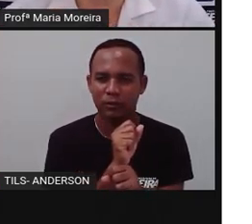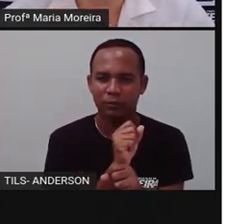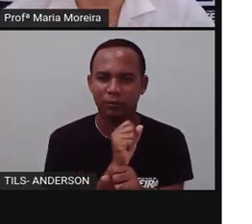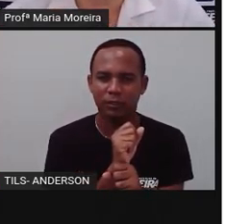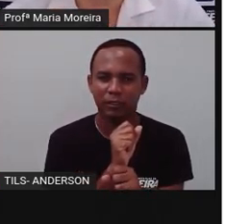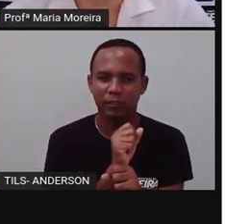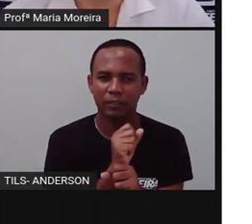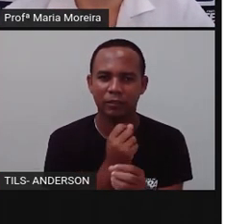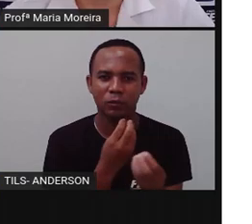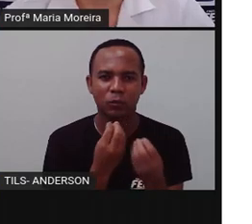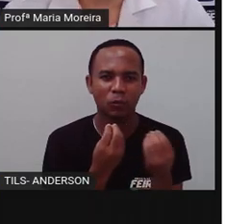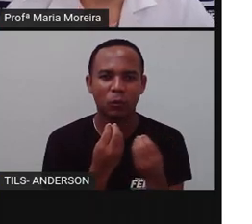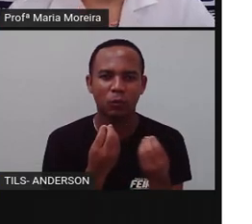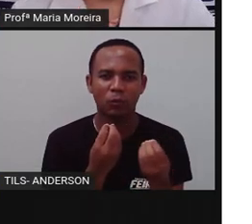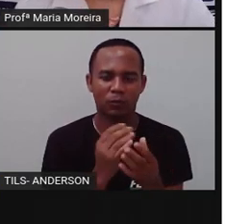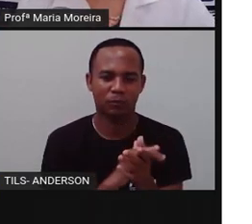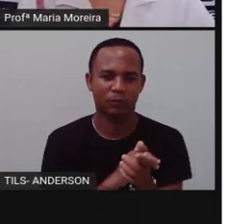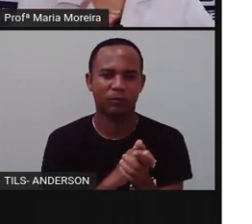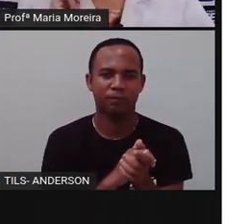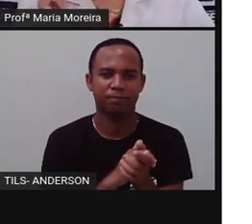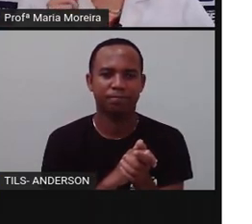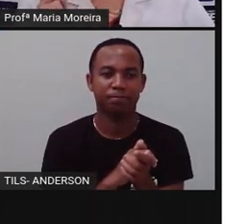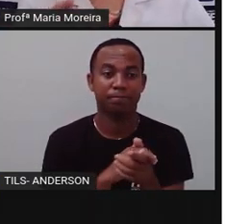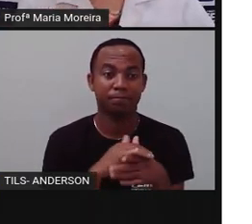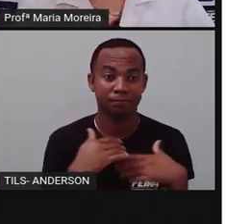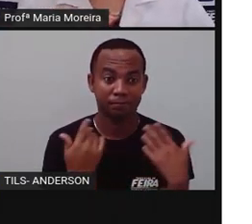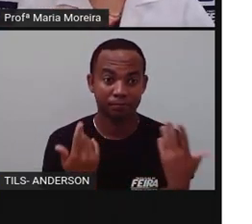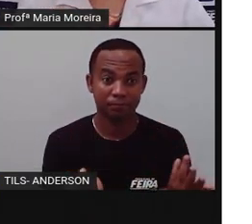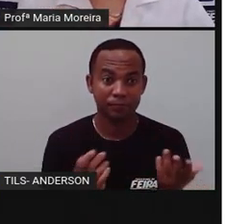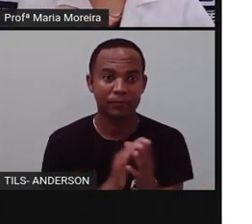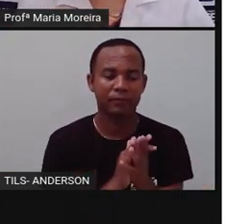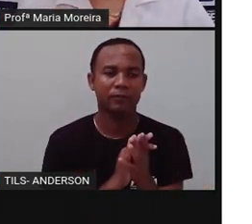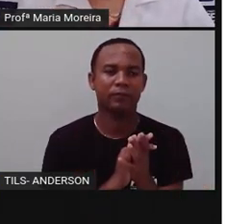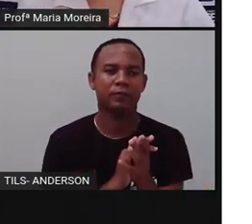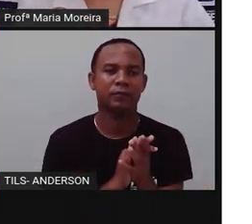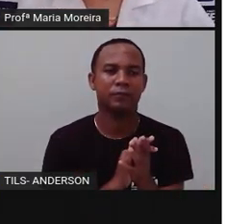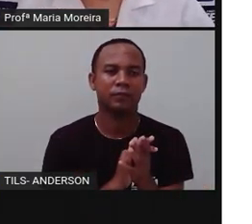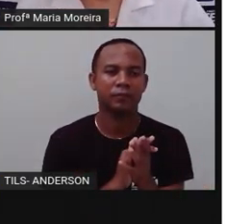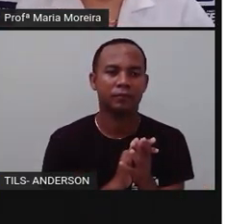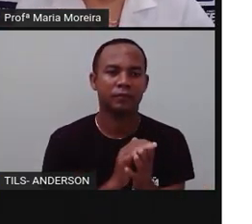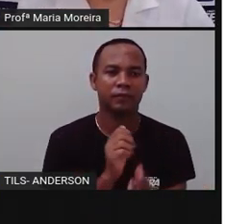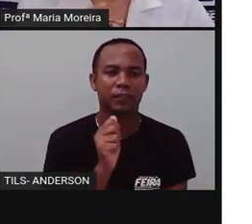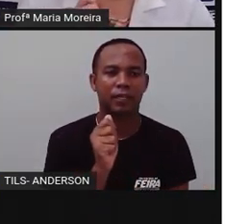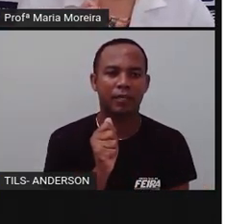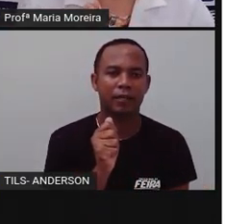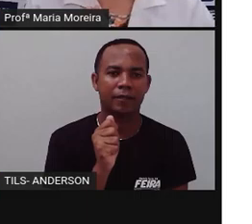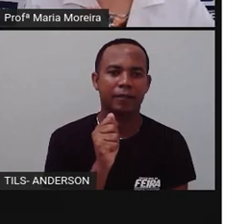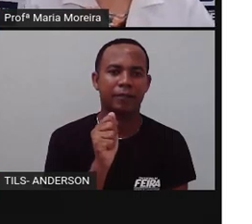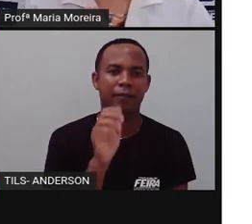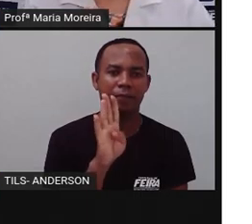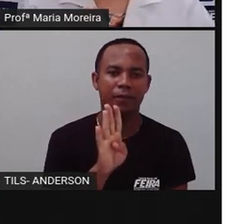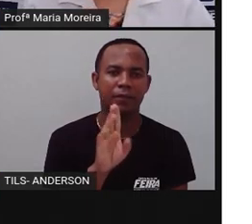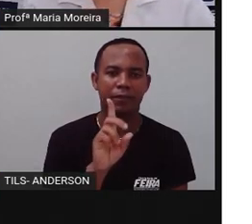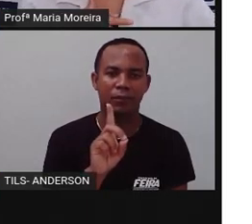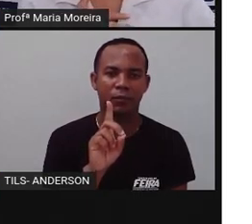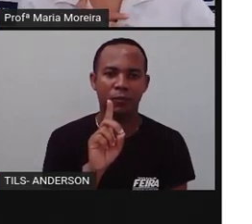ver o que ia acontecer. Nesse meio tempo, né, Abdu voltou para